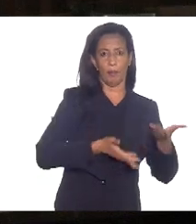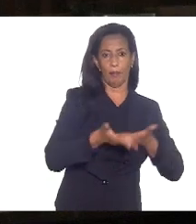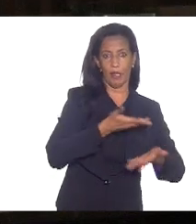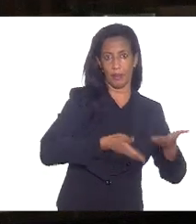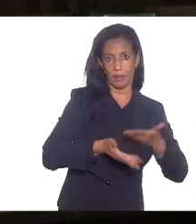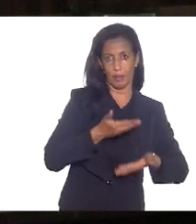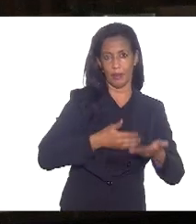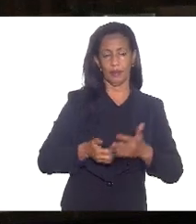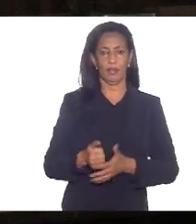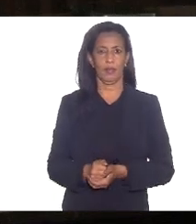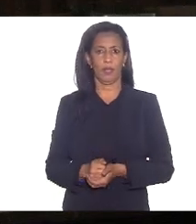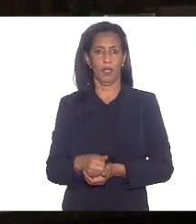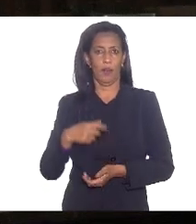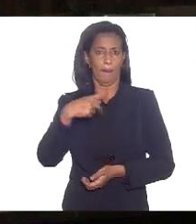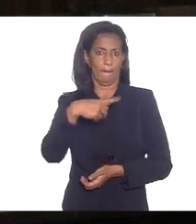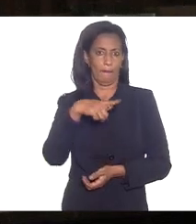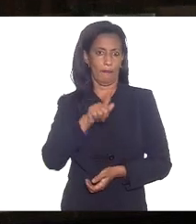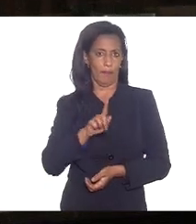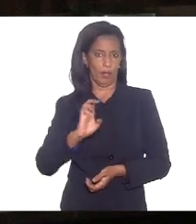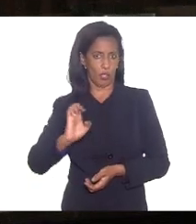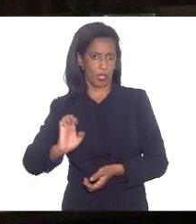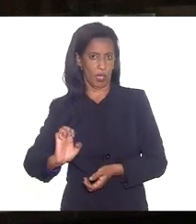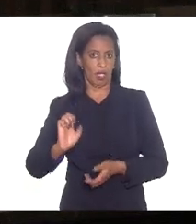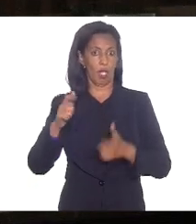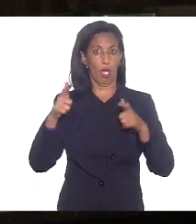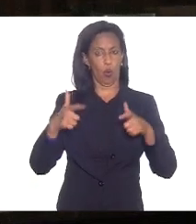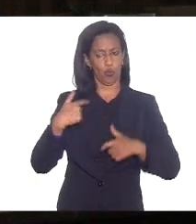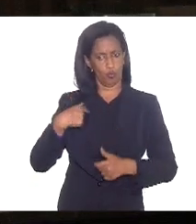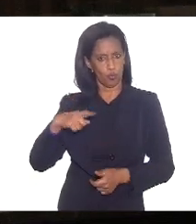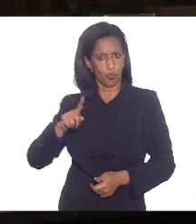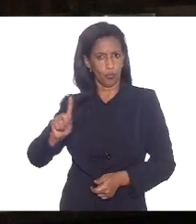parceria com a PGE, onde